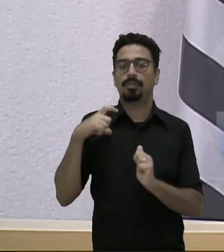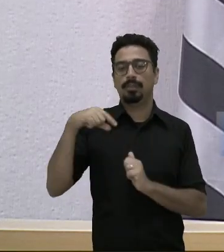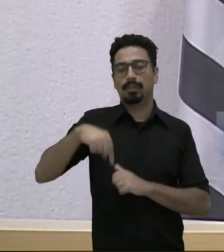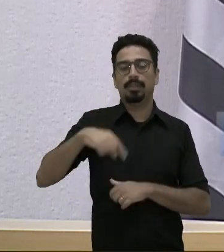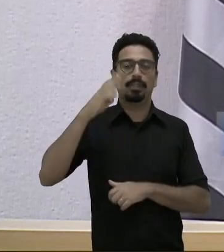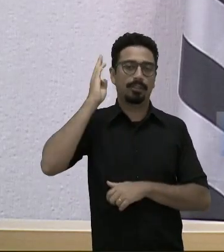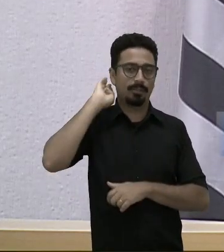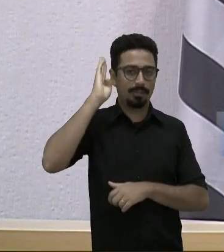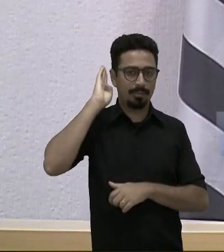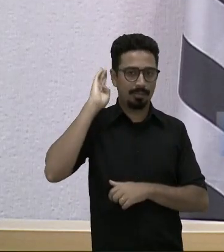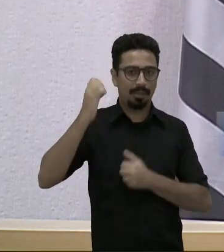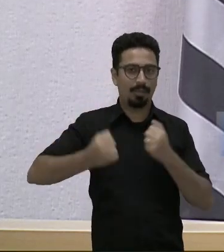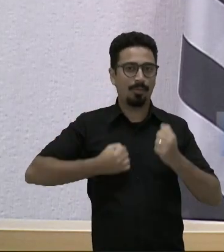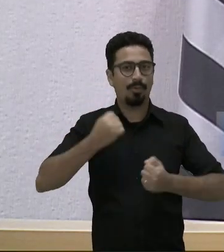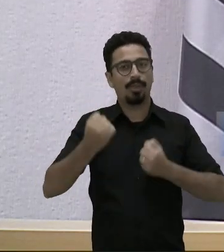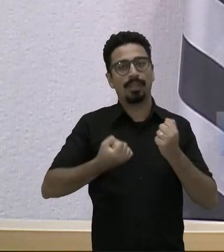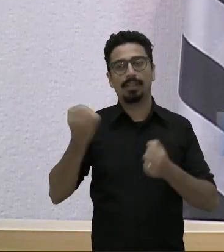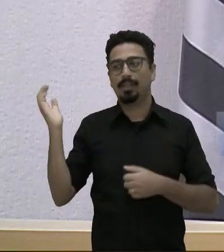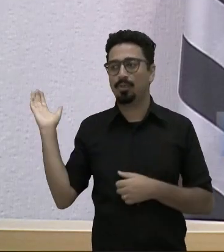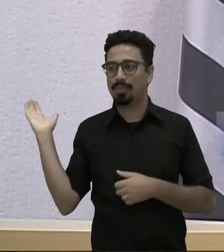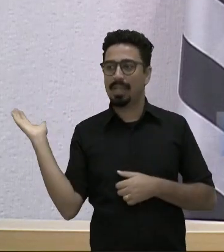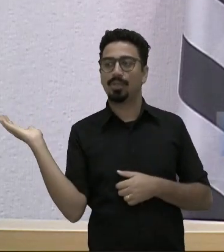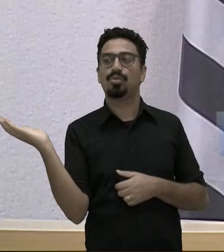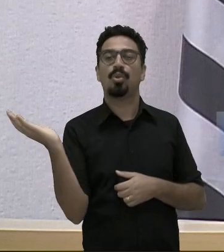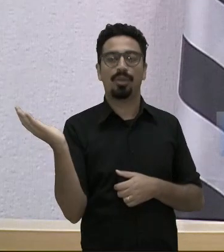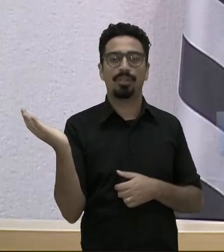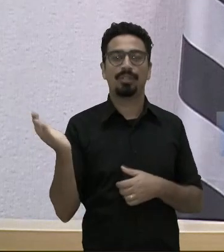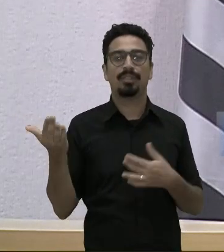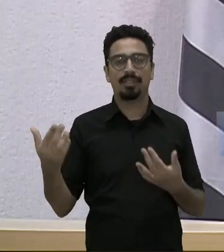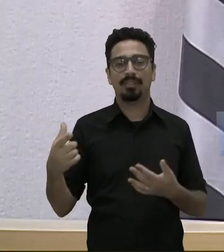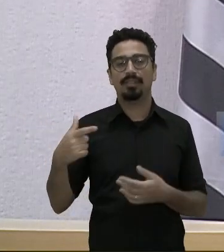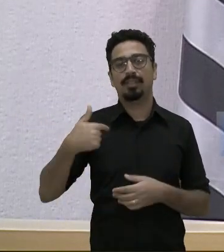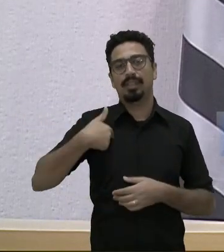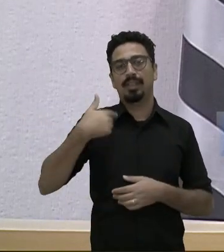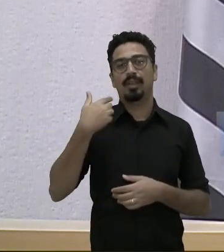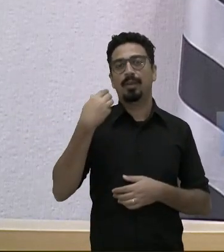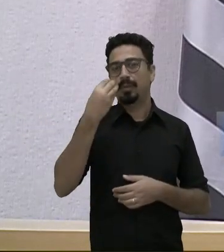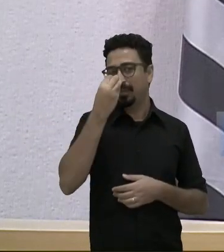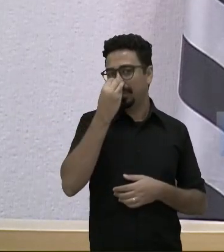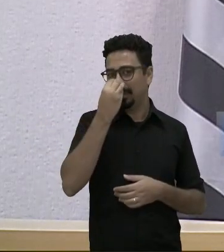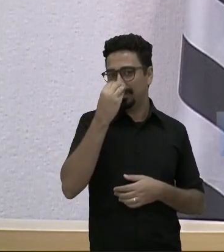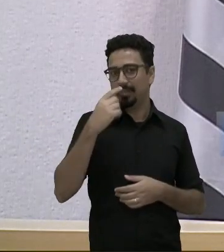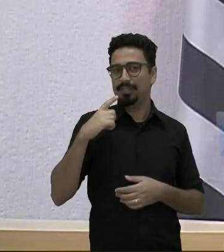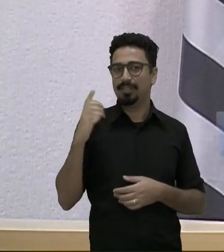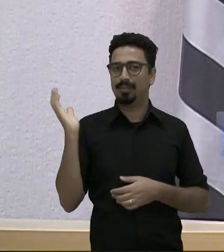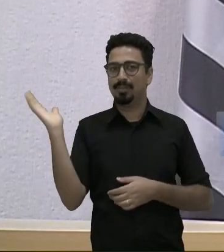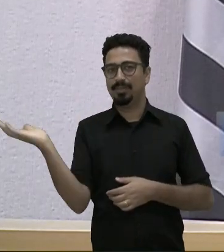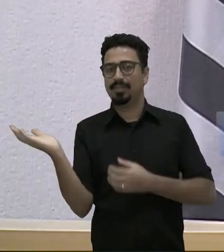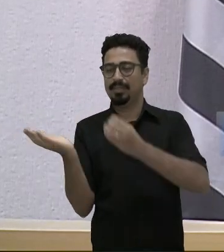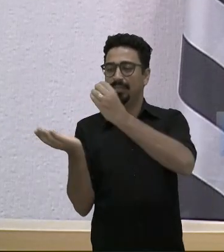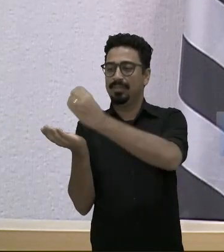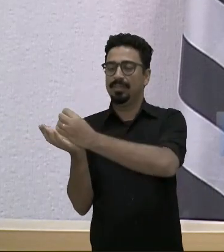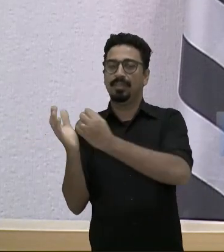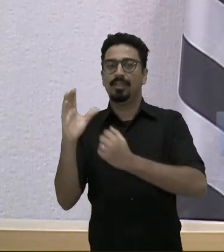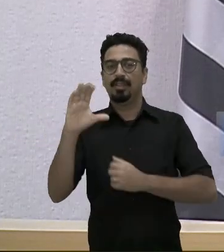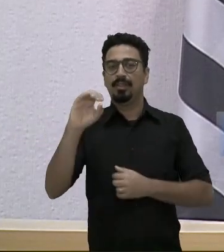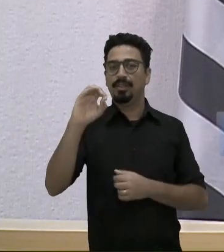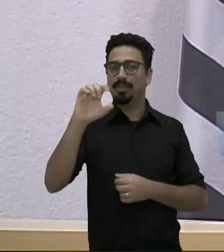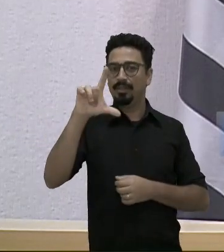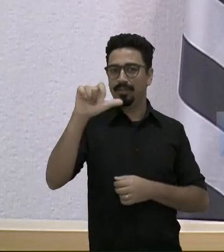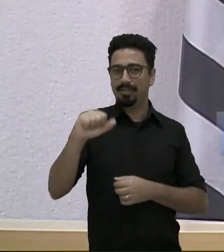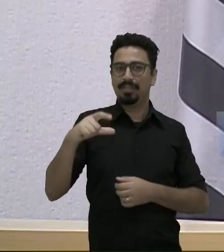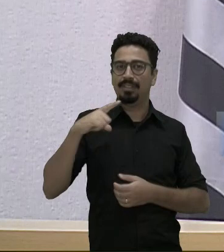primeira corrida dos garçons, Lorene. E aí, como palhaço, eu corri com uma bandeja, com Coca-Cola grudada